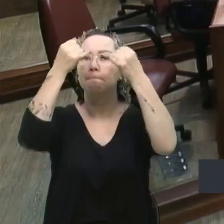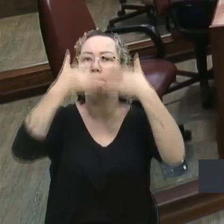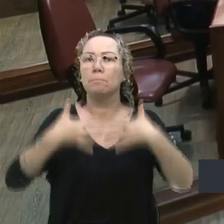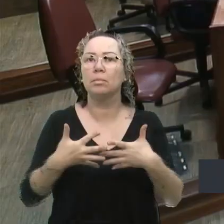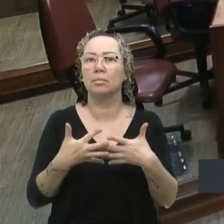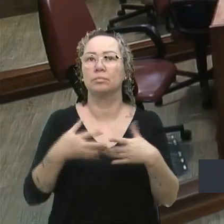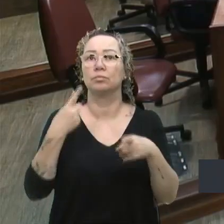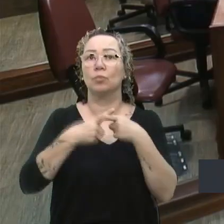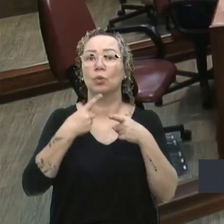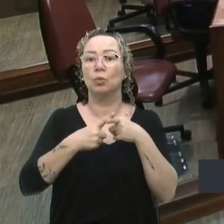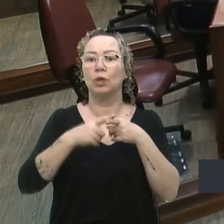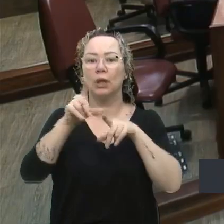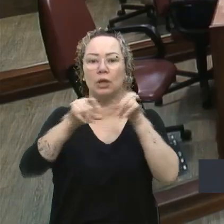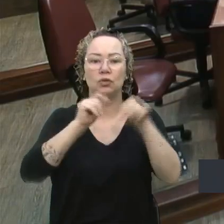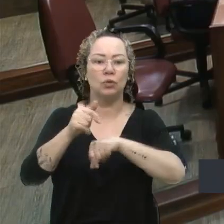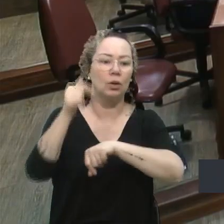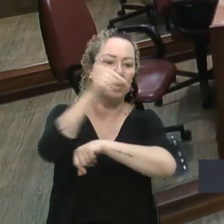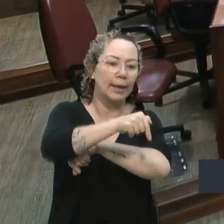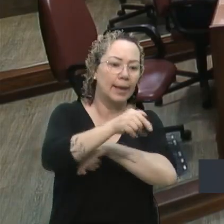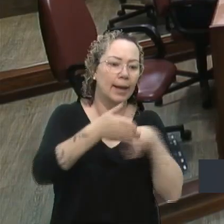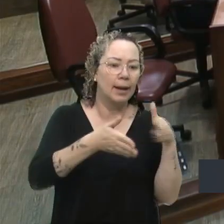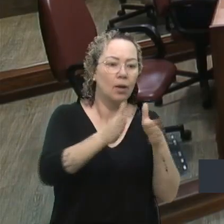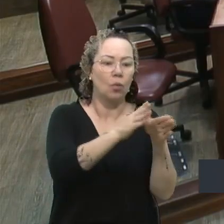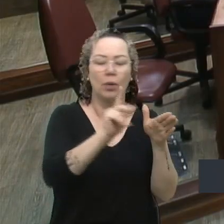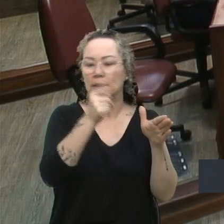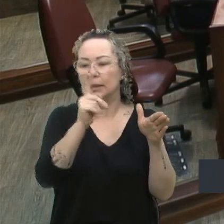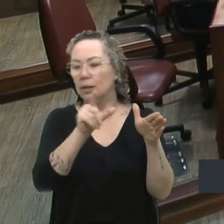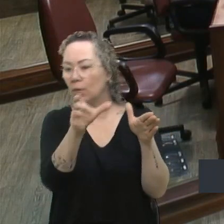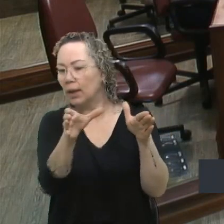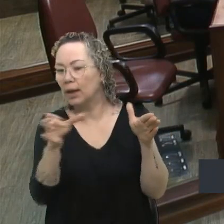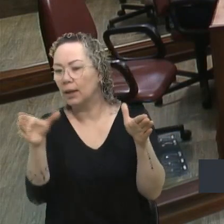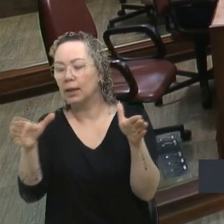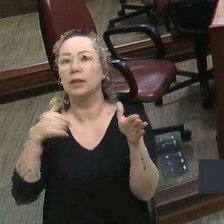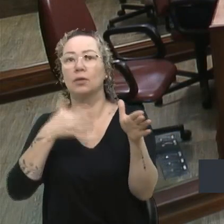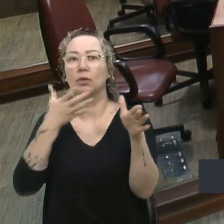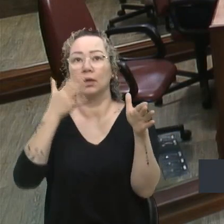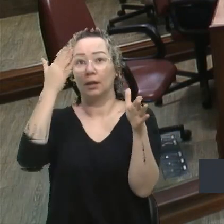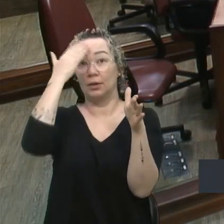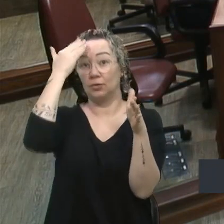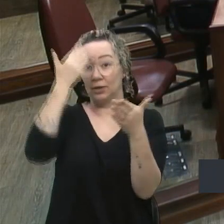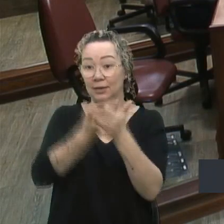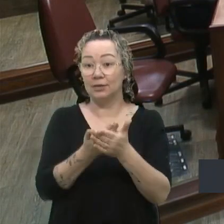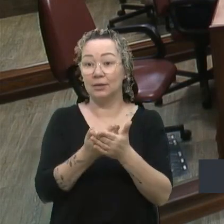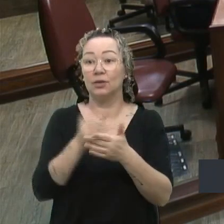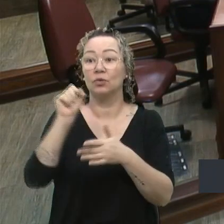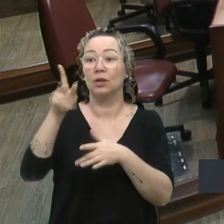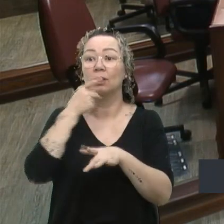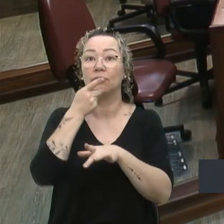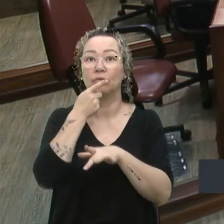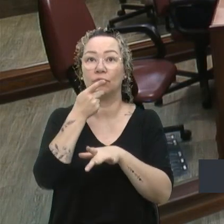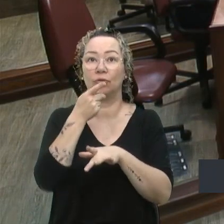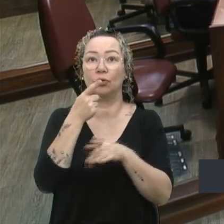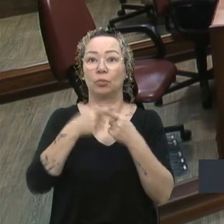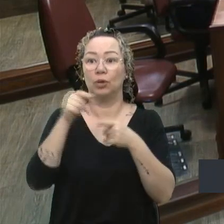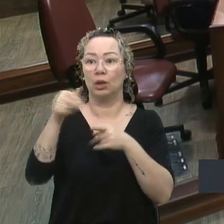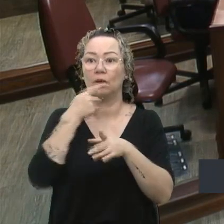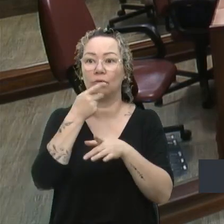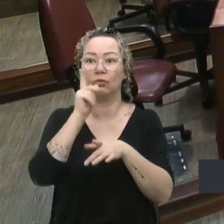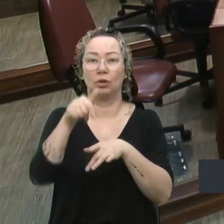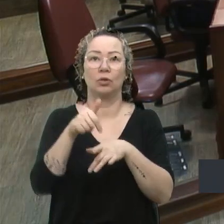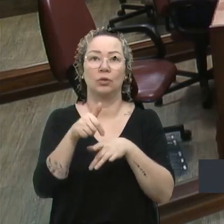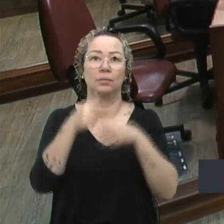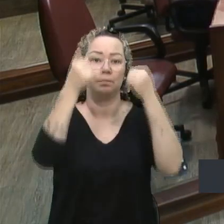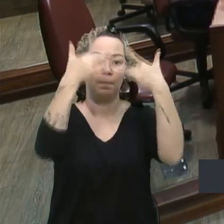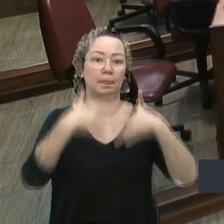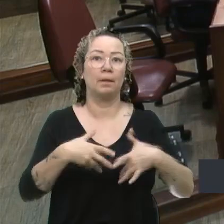pela opção nessa estrada? Eu quero crer que ela me disse, não confere, porque ela nos falou aí que a justificativa era de que